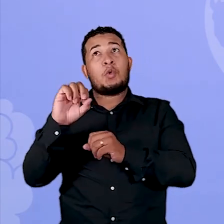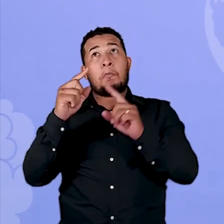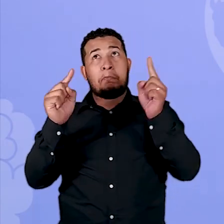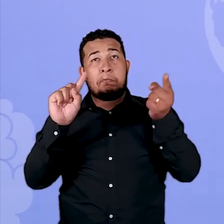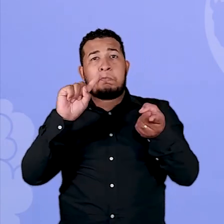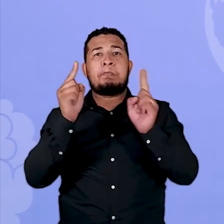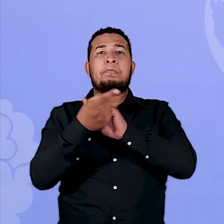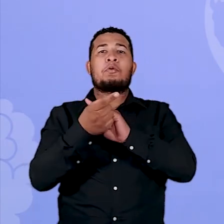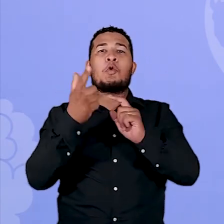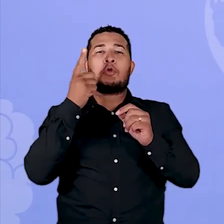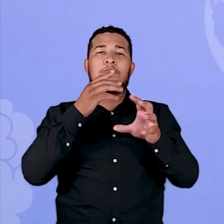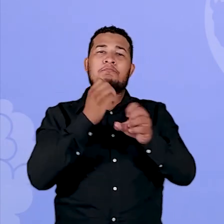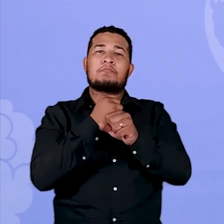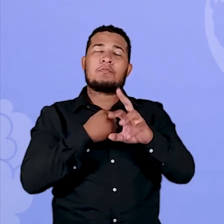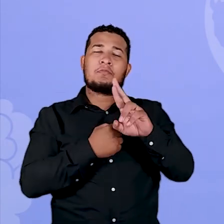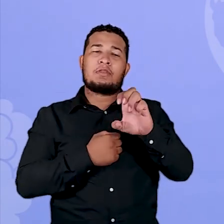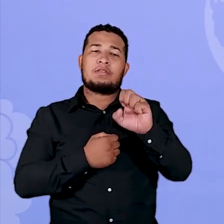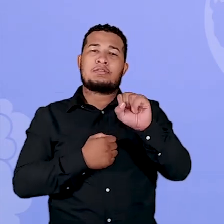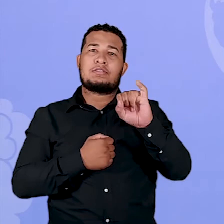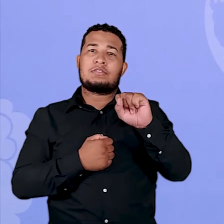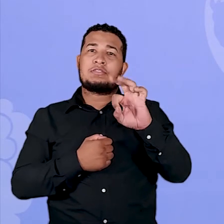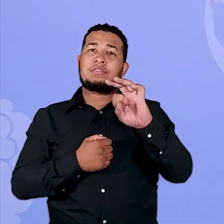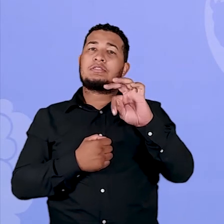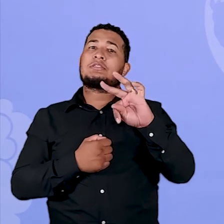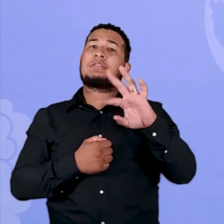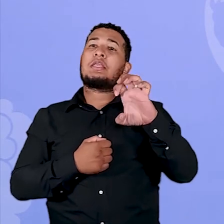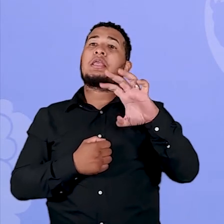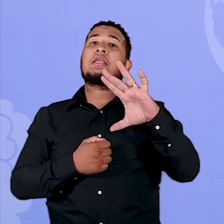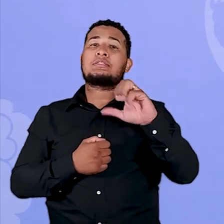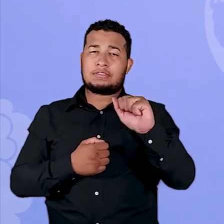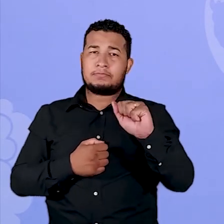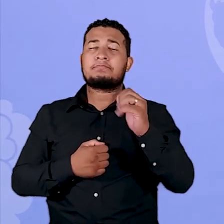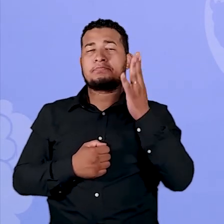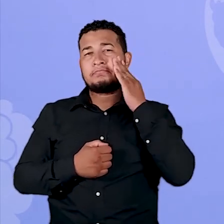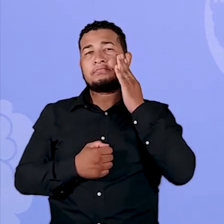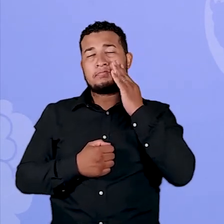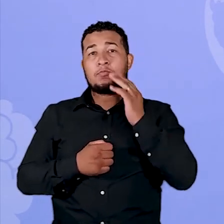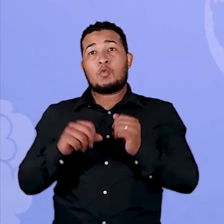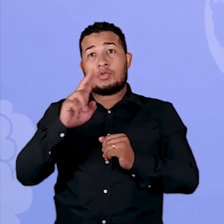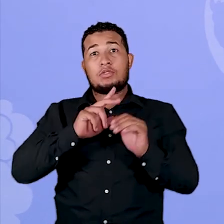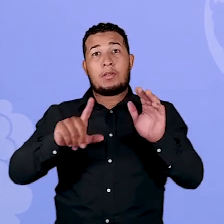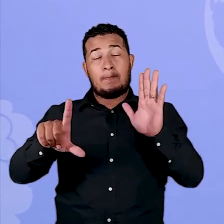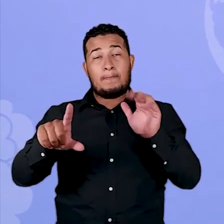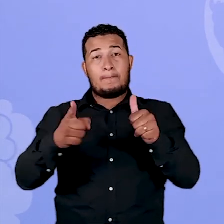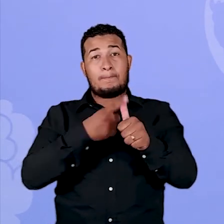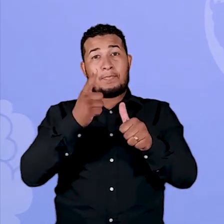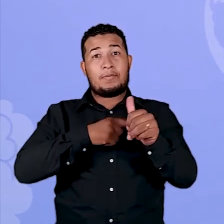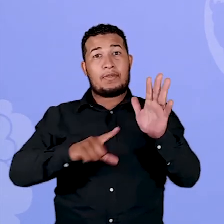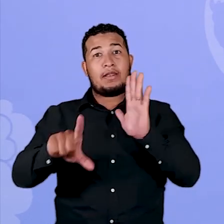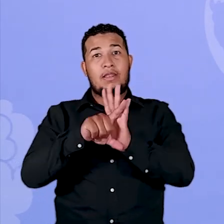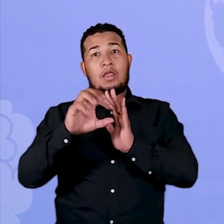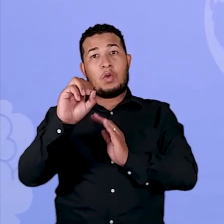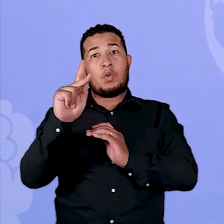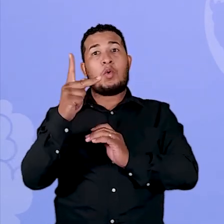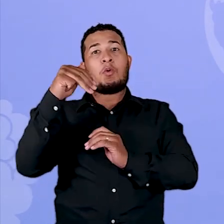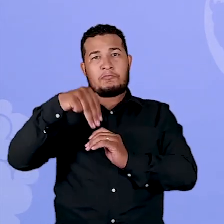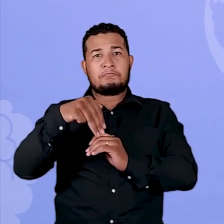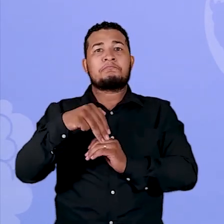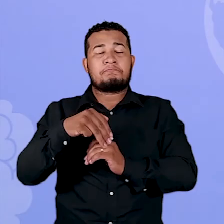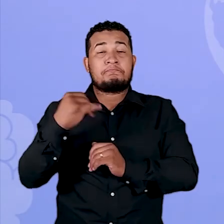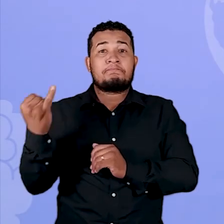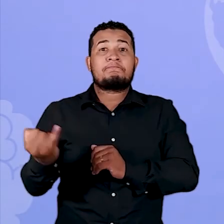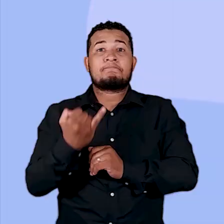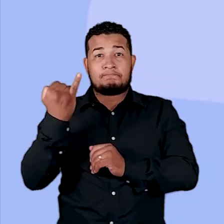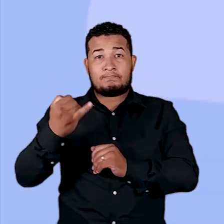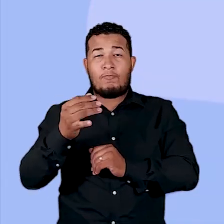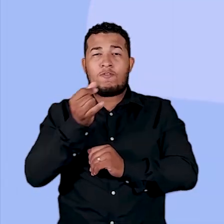aplicando essa ideia aí da primeira lei de Ohm. Então, a primeira lei de Ohm ela é muito importante aí no nosso dia a dia. Vamos fazer um segundo exemplo aí para fixar melhor